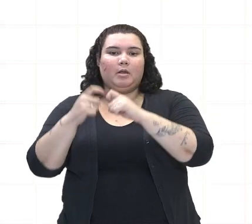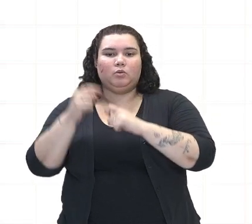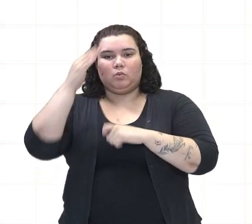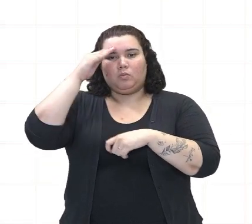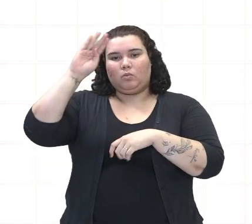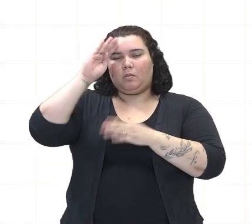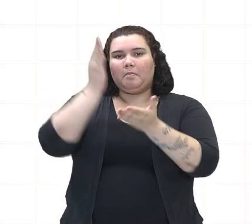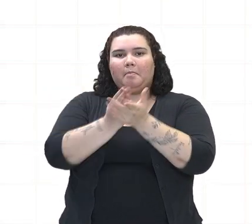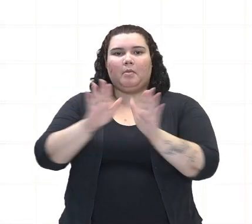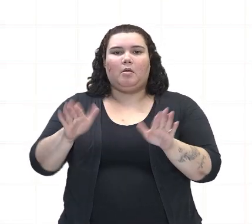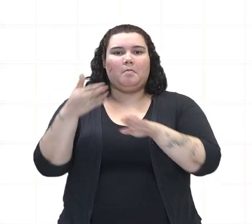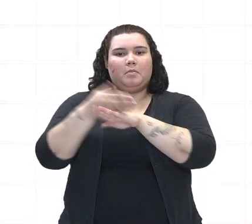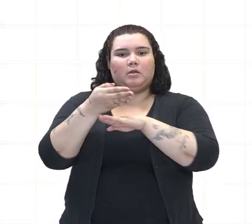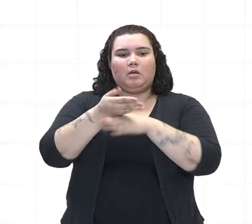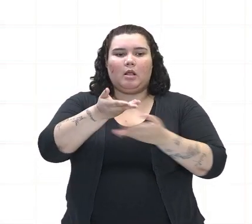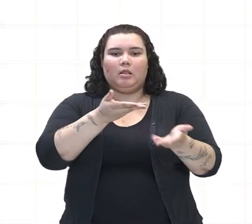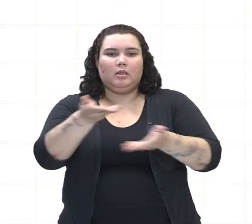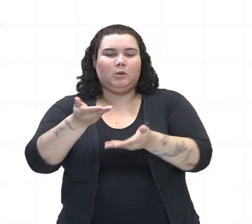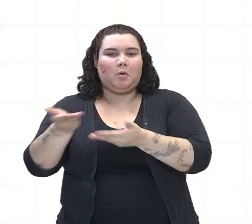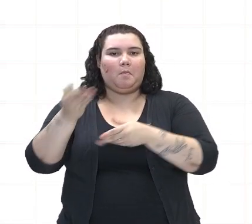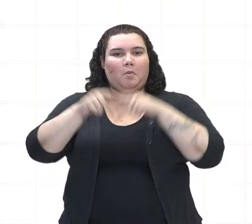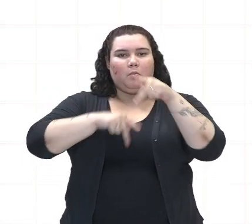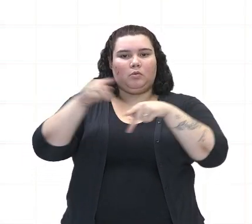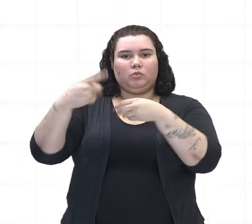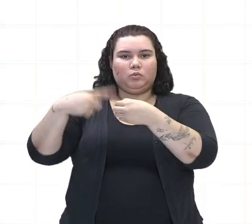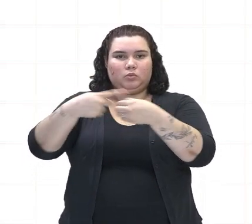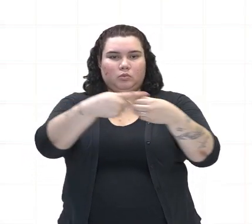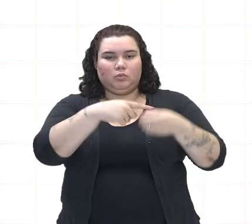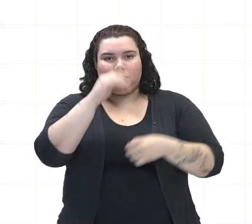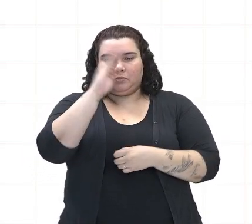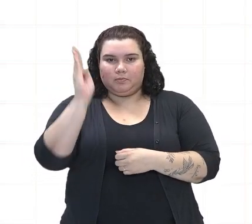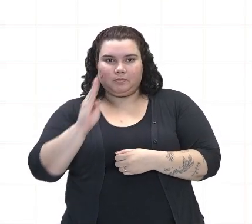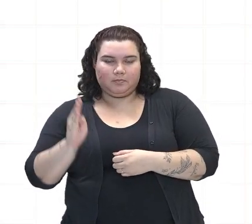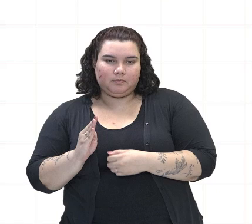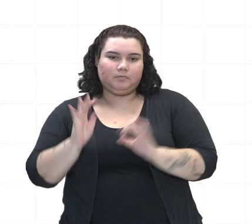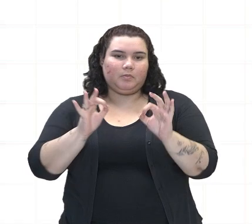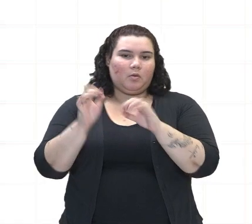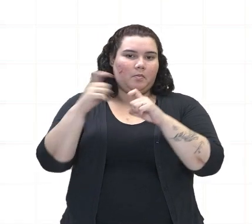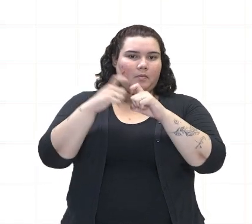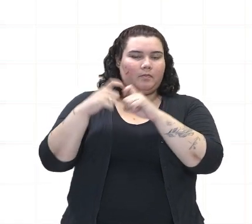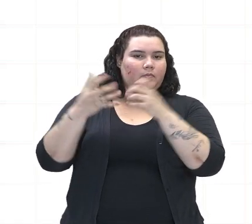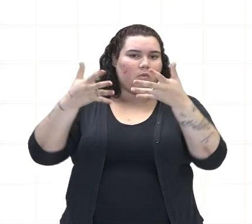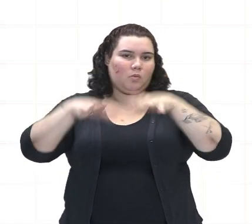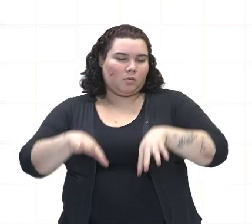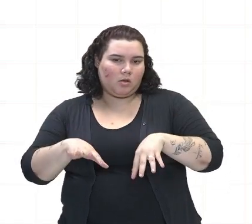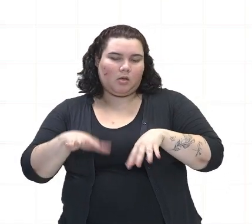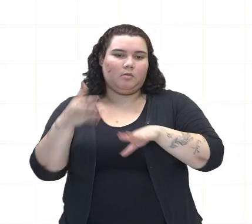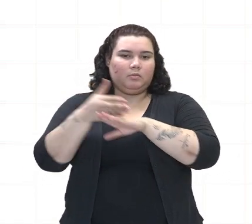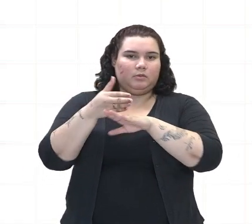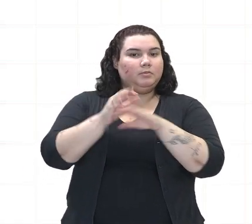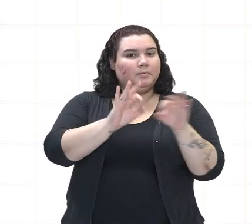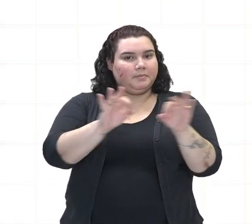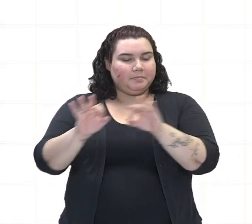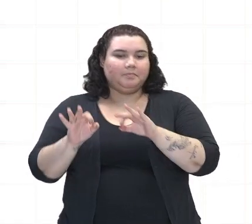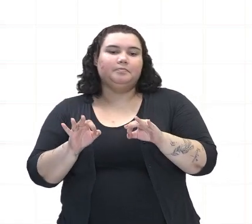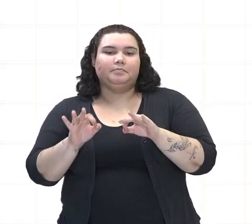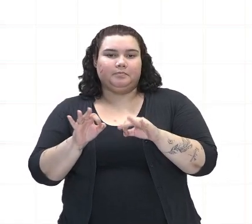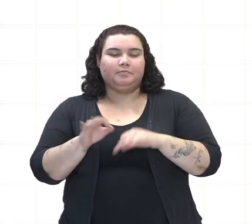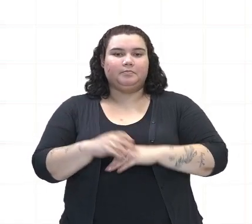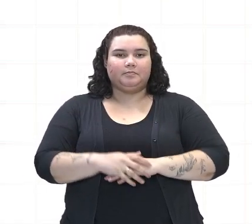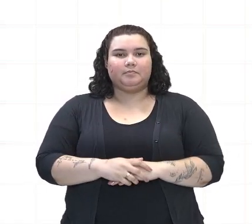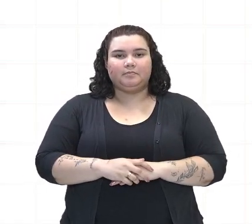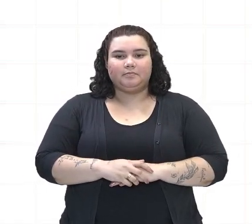de participar, pararam de atender a população dos interiores do Brasil, onde os médicos não querem participar, não queriam, né, até então, participar, e